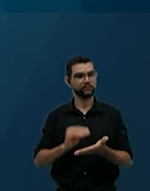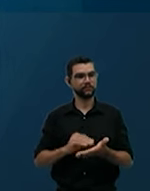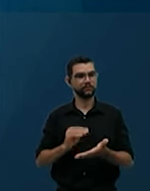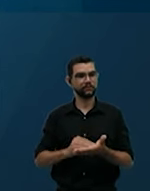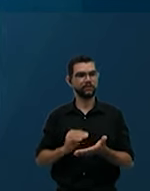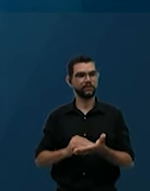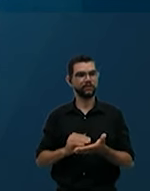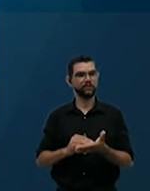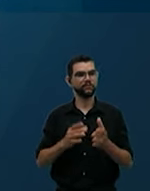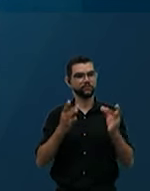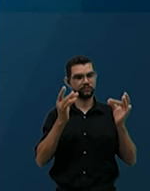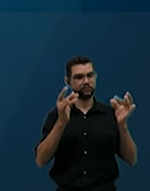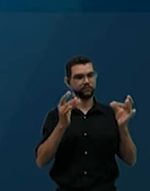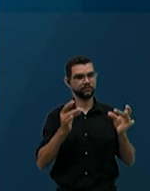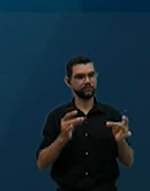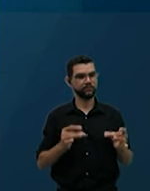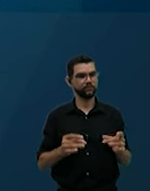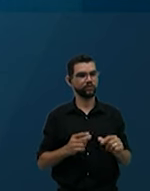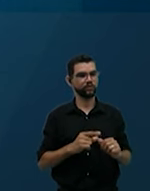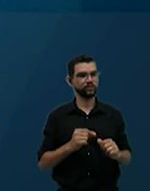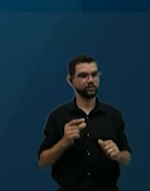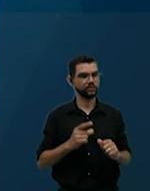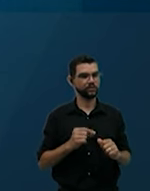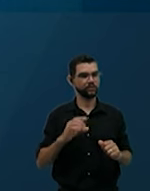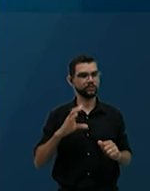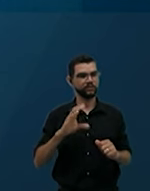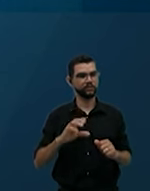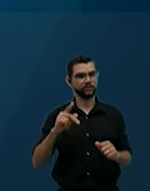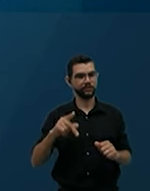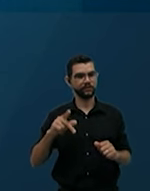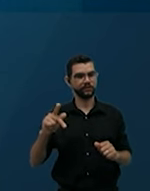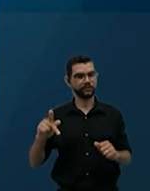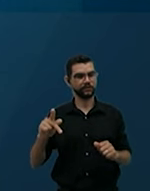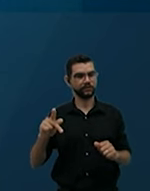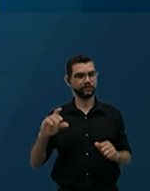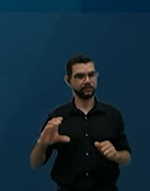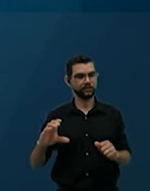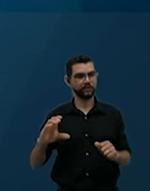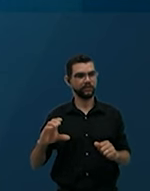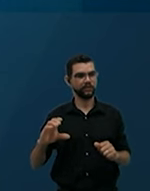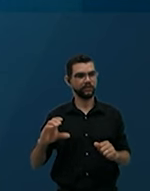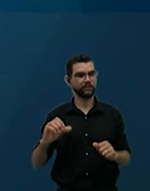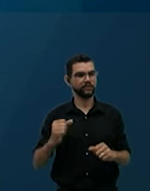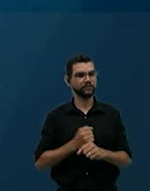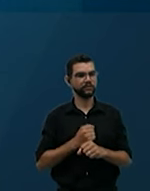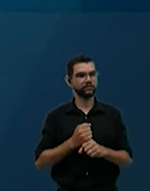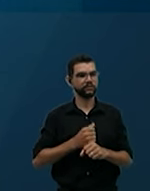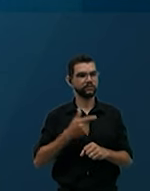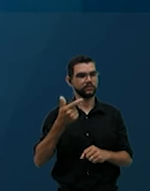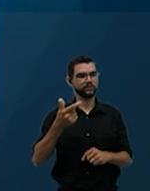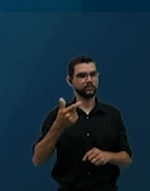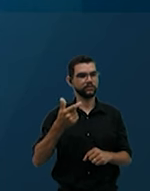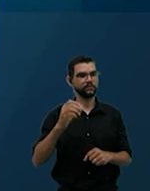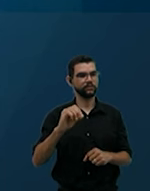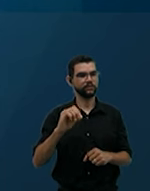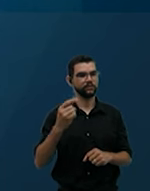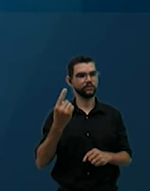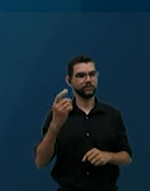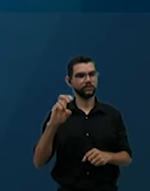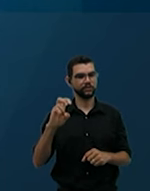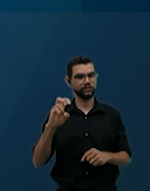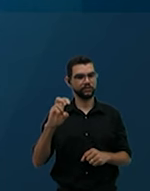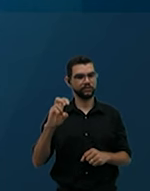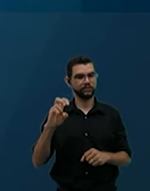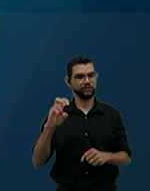3º, do CPC de 2015. Então, mostra-se desnecessária a modulação dos efeitos para esse